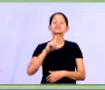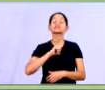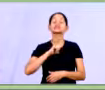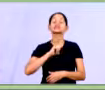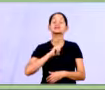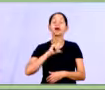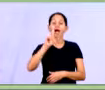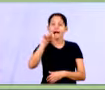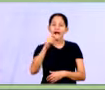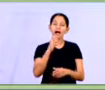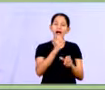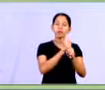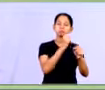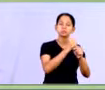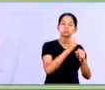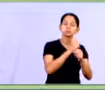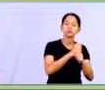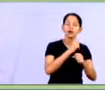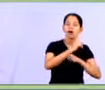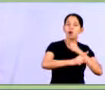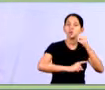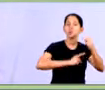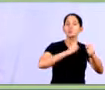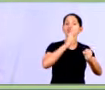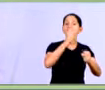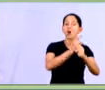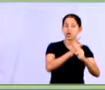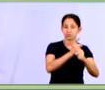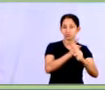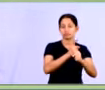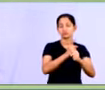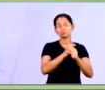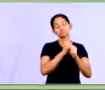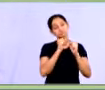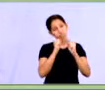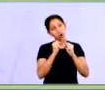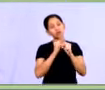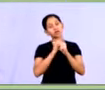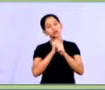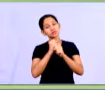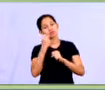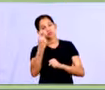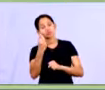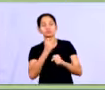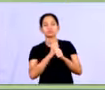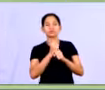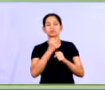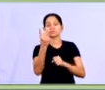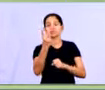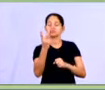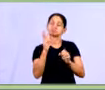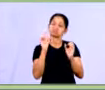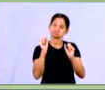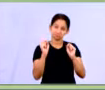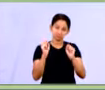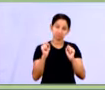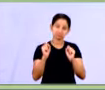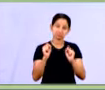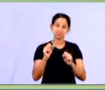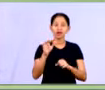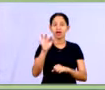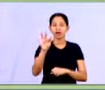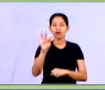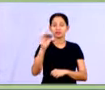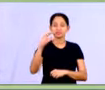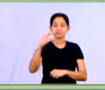caixa. No ano, esse T aí está relacionado ao tempo. Pode ser ano 1, ano 2, ano 3. O FC0 é o